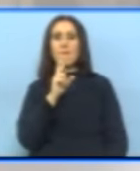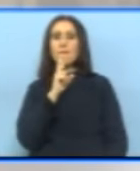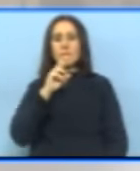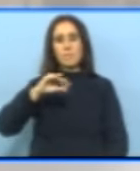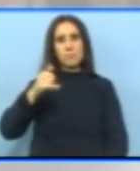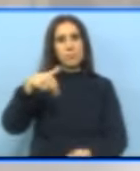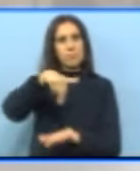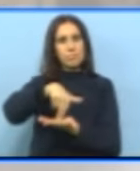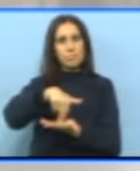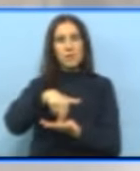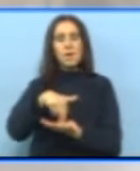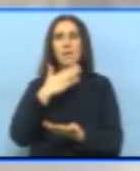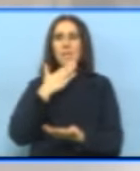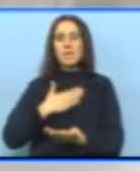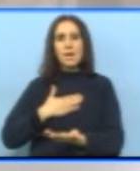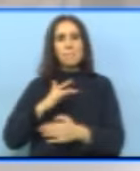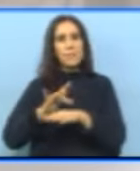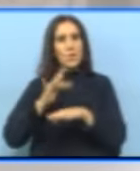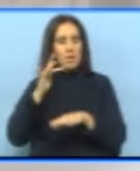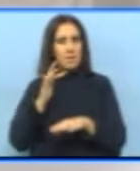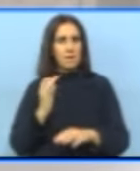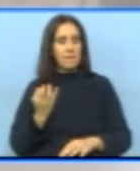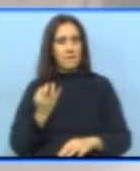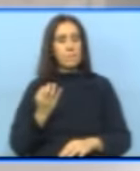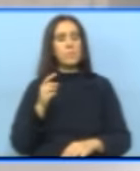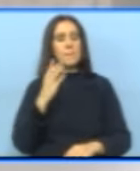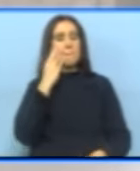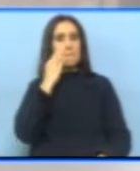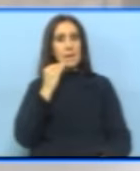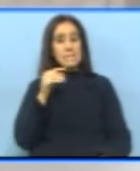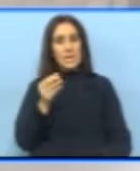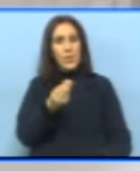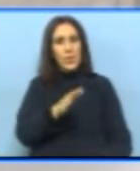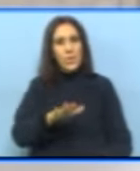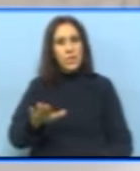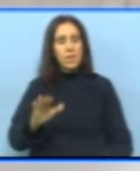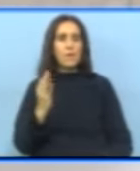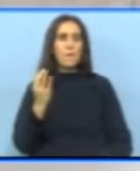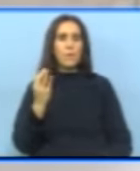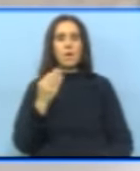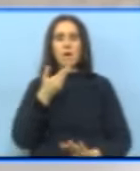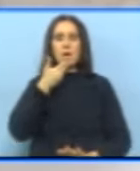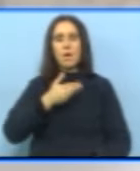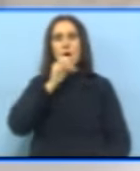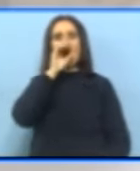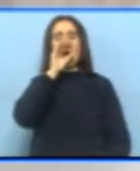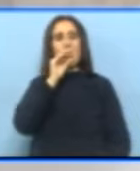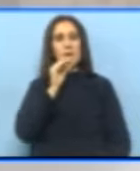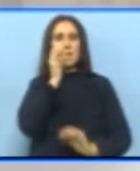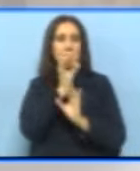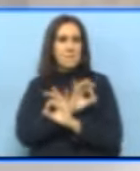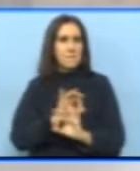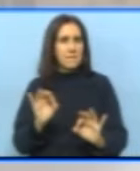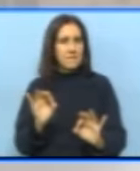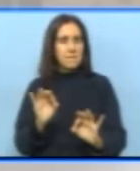nos toca particularmente, porque creio que estas crianças que fizeram uma experiência tão